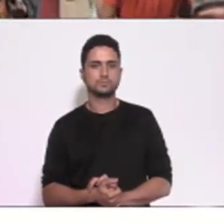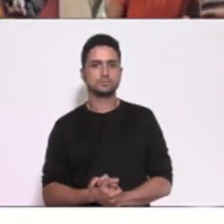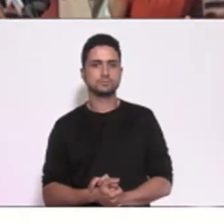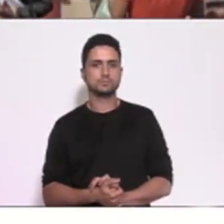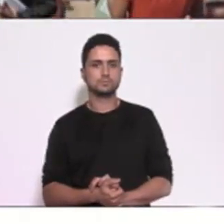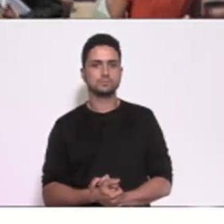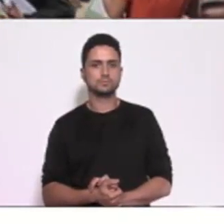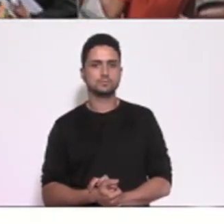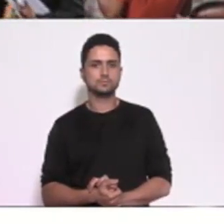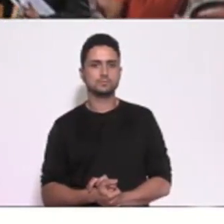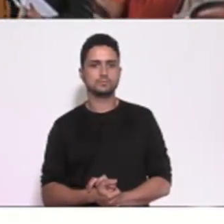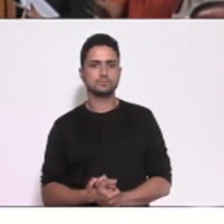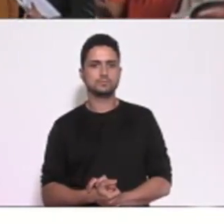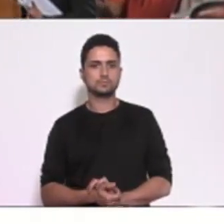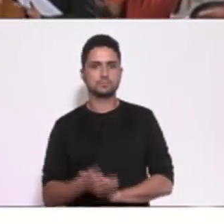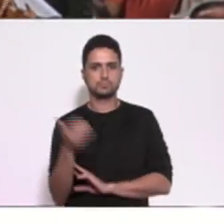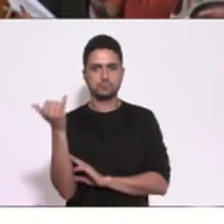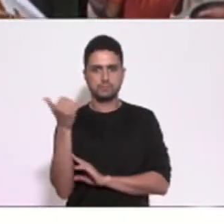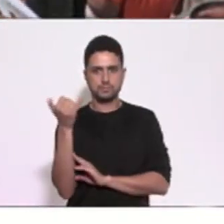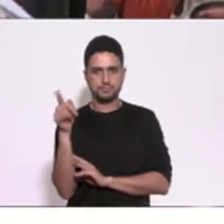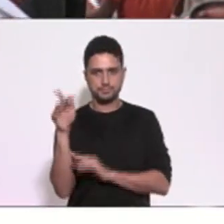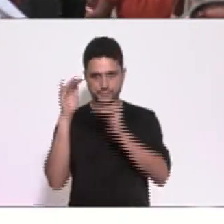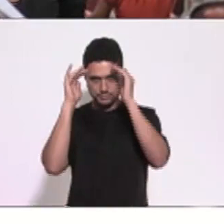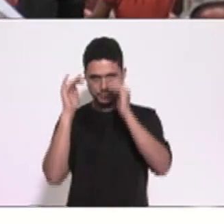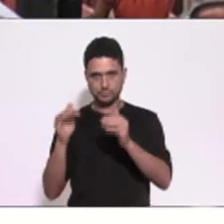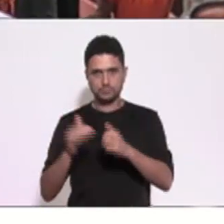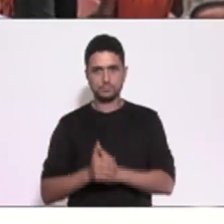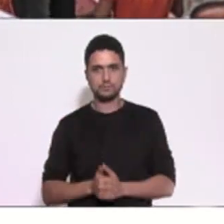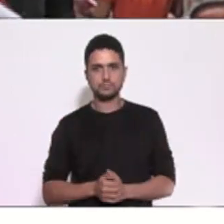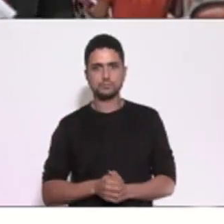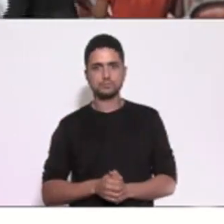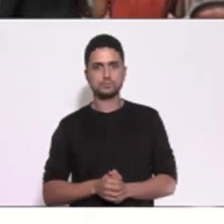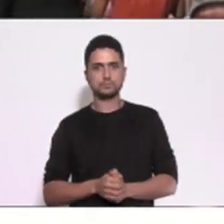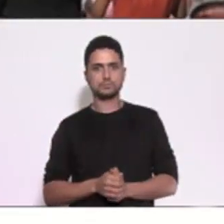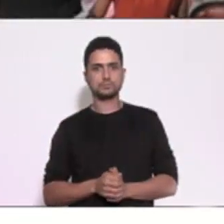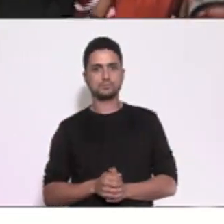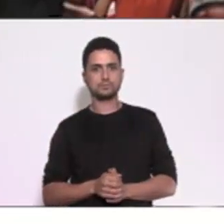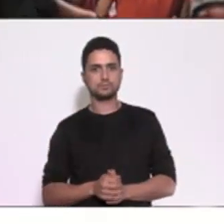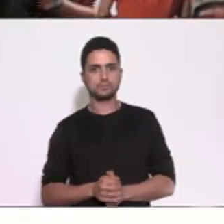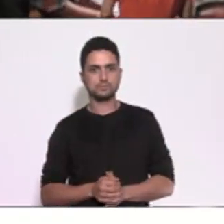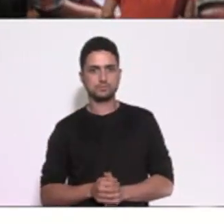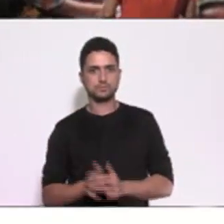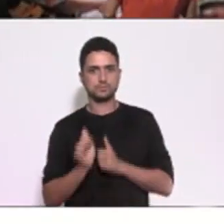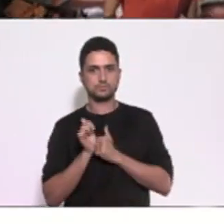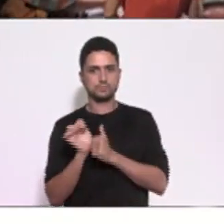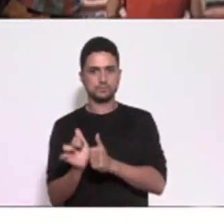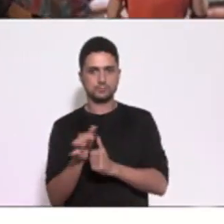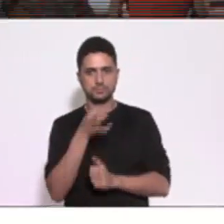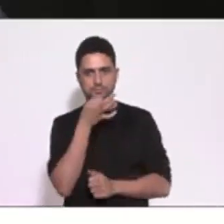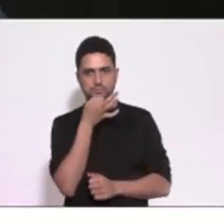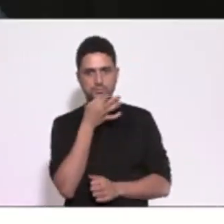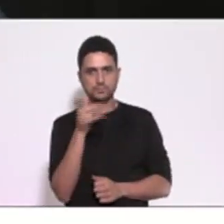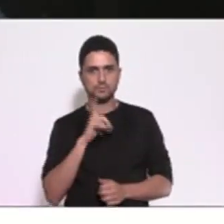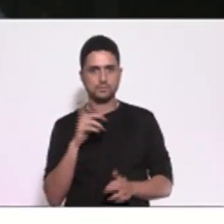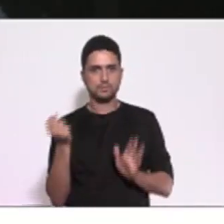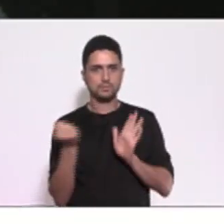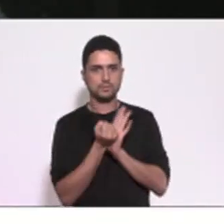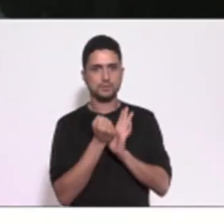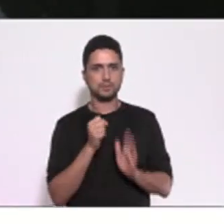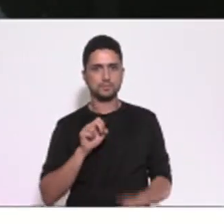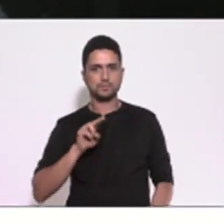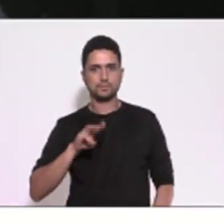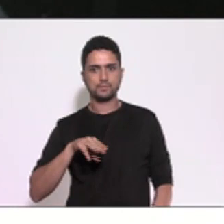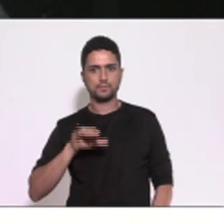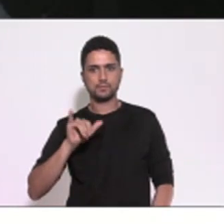Sigo o parecer do relator. Com os pareceres emitidos em discussão. Não quero discutir. Tombamento da Cobal de Maitá.